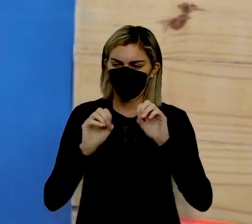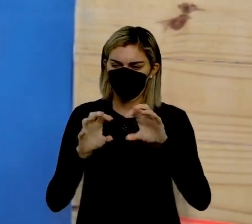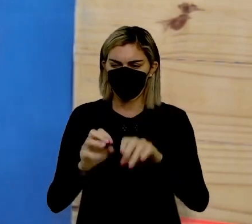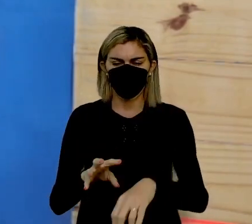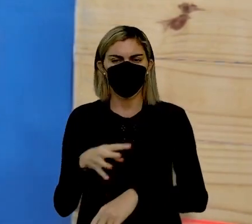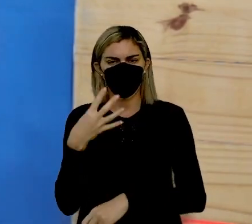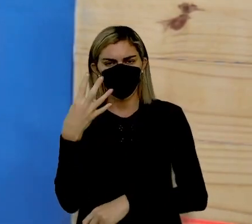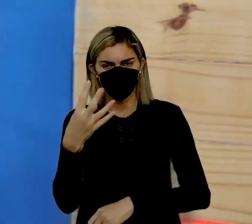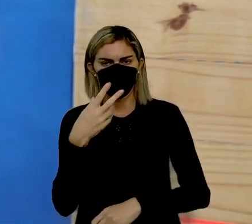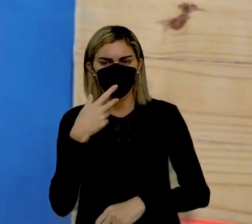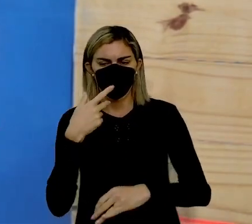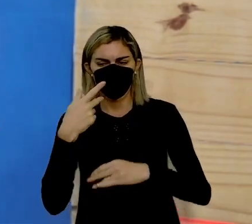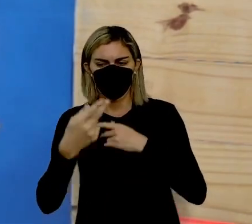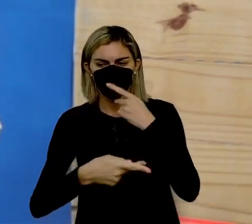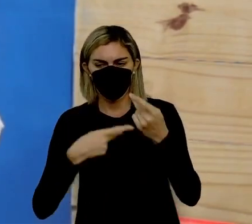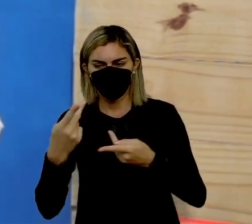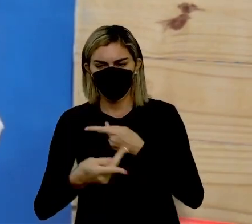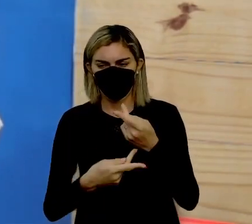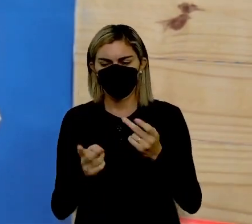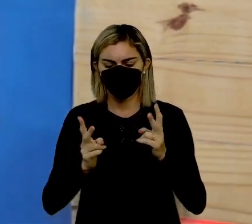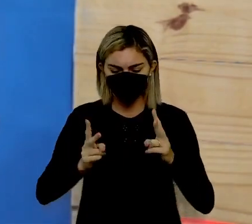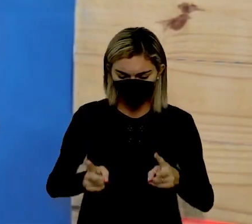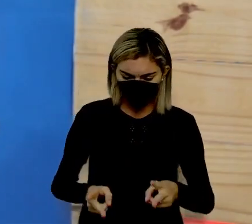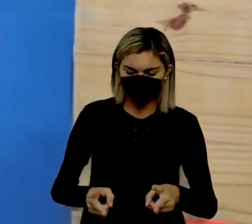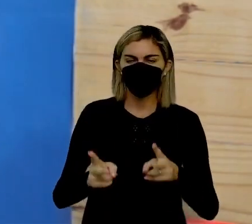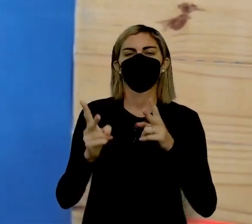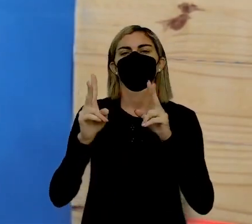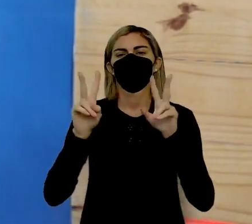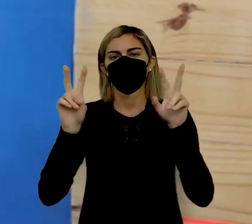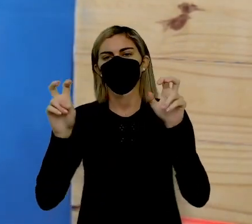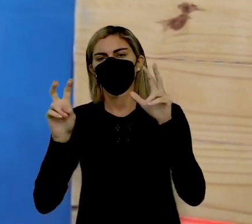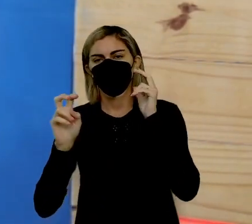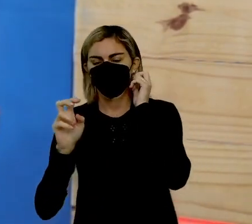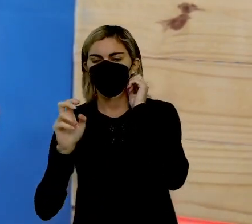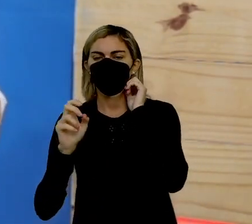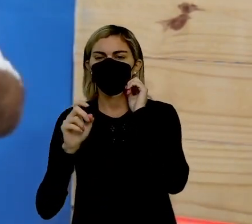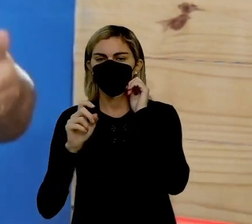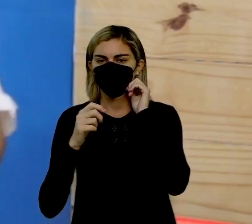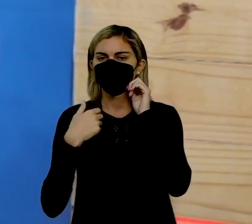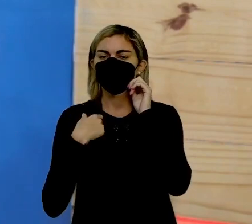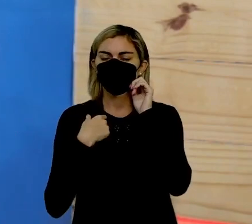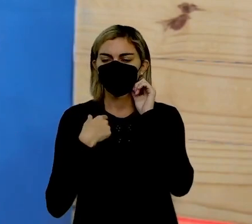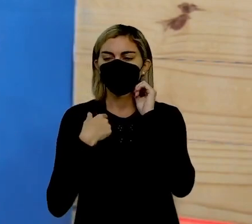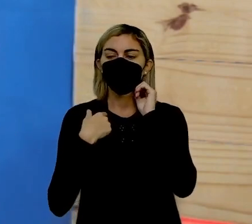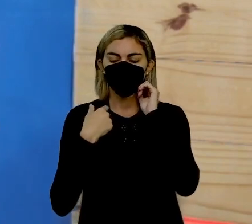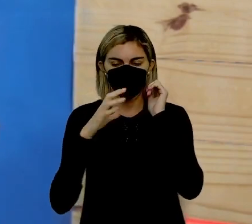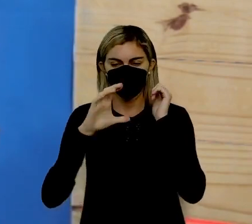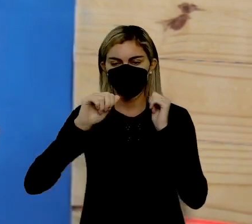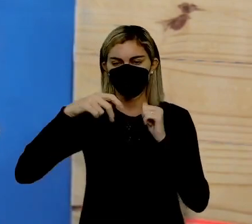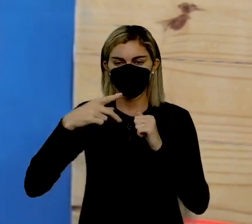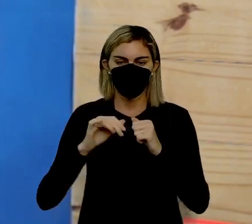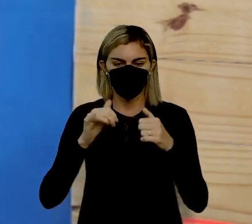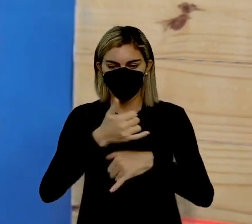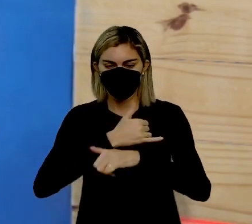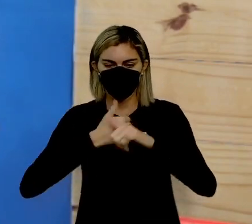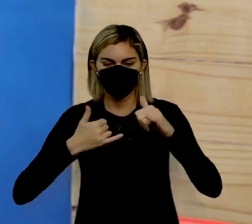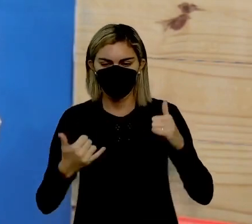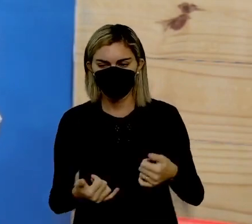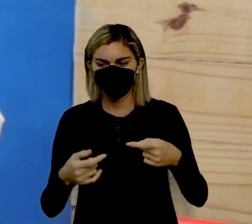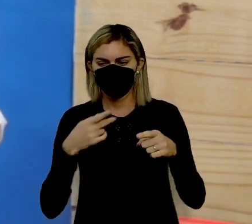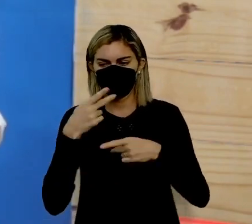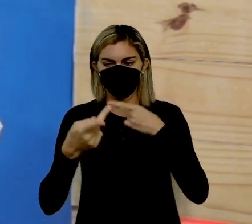é falar um pouquinho daquela continuação sobre as linhas de força e sobre o campo elétrico. Falamos também que